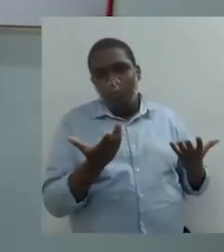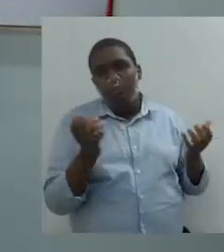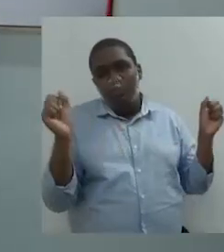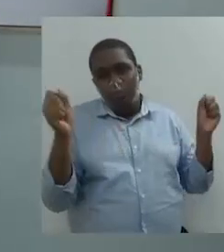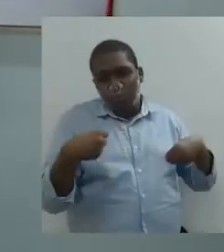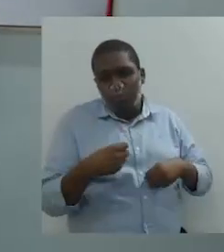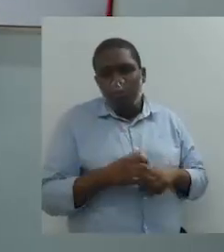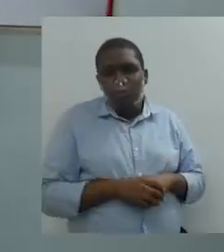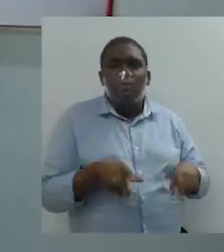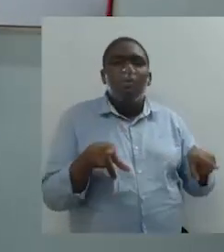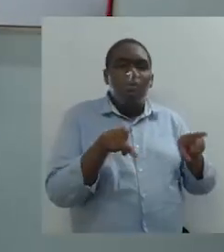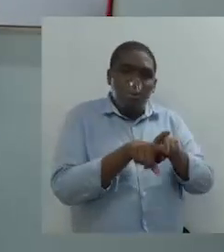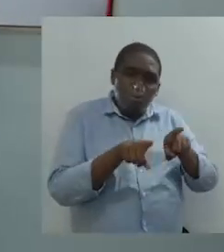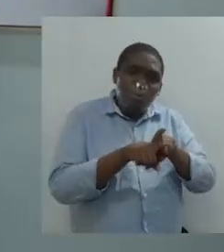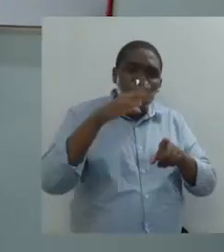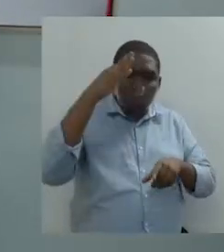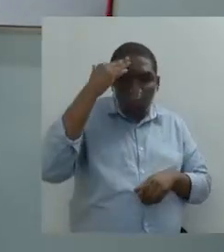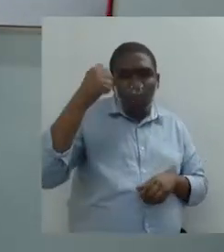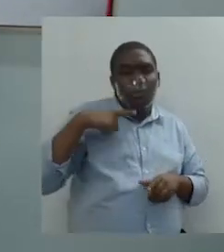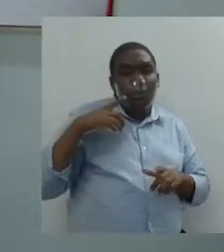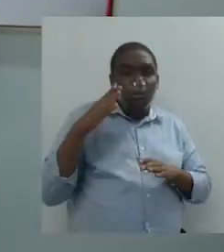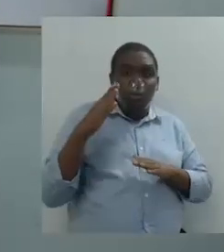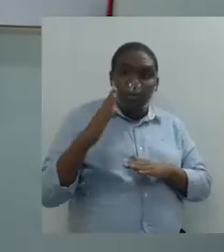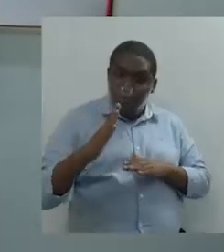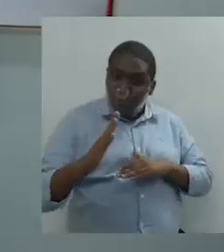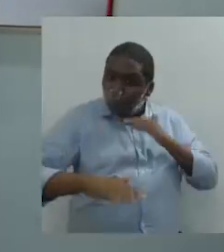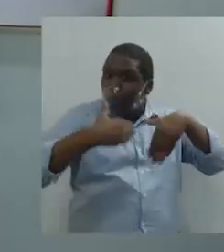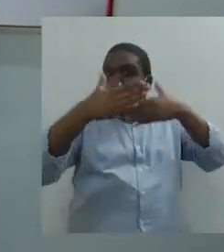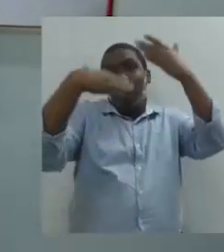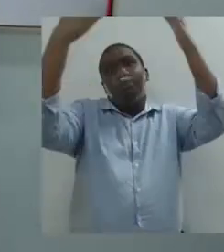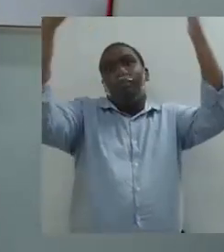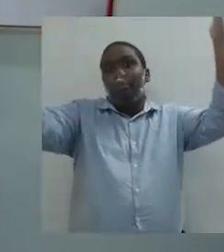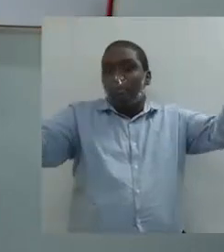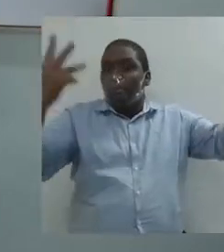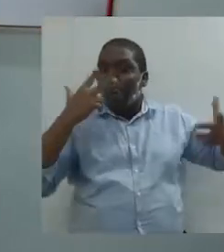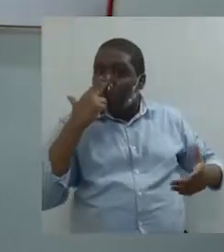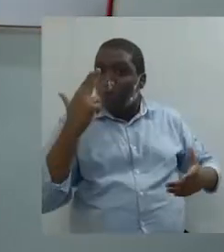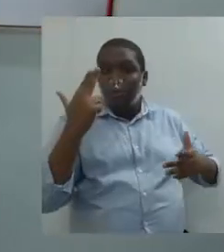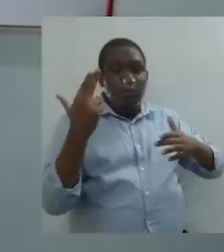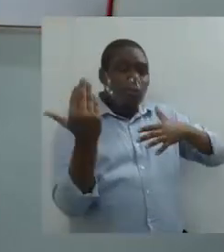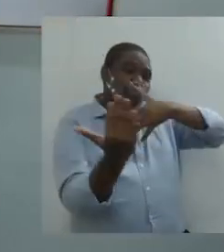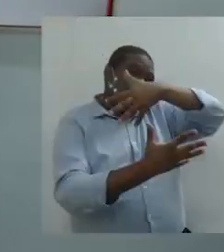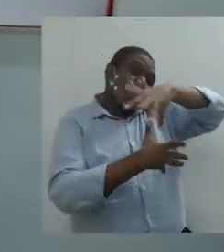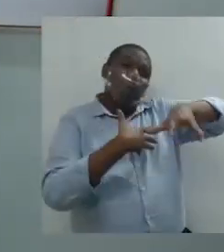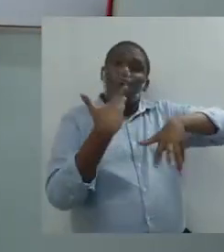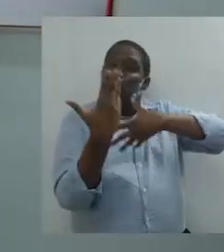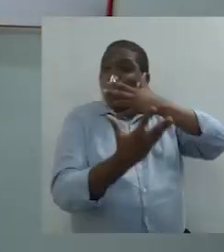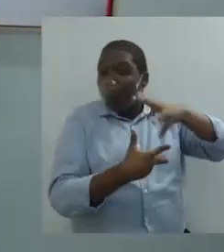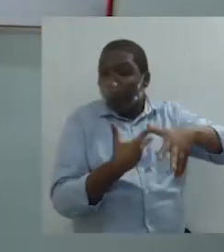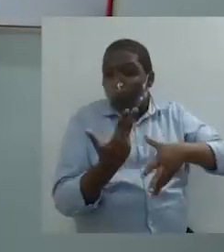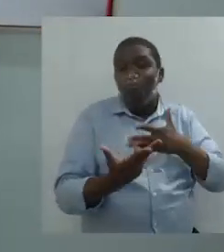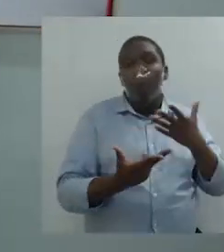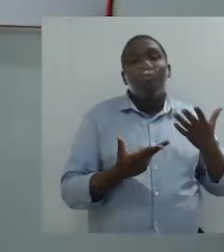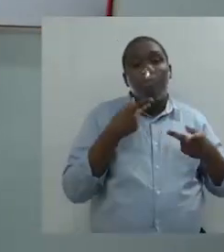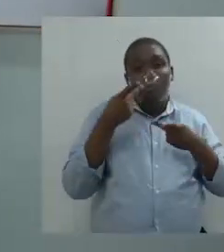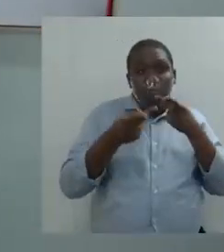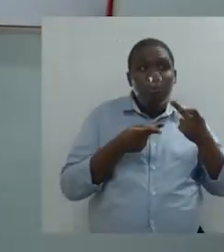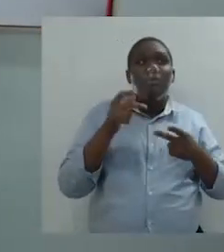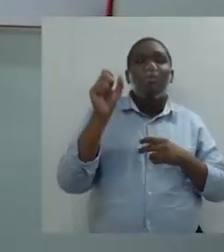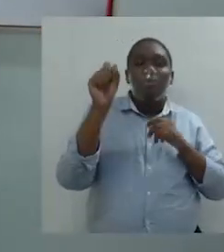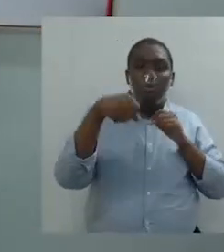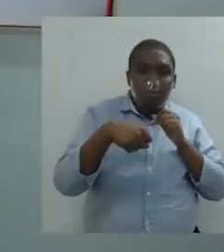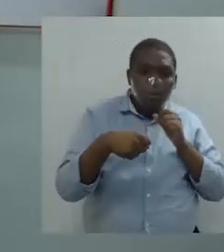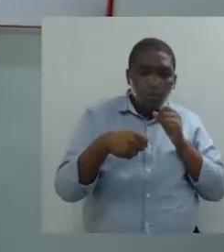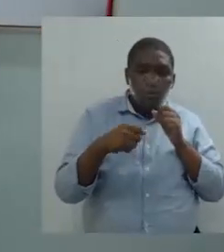Sabemos também de um desenvolvimento desenfreado, desordenado. Estamos falando, assim,